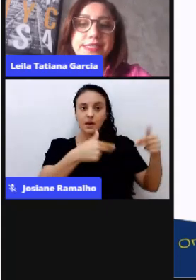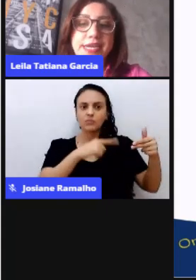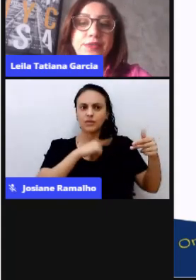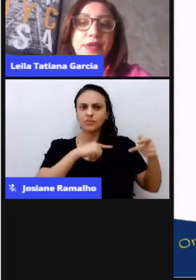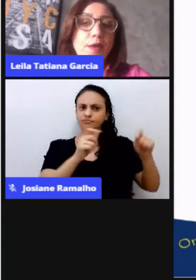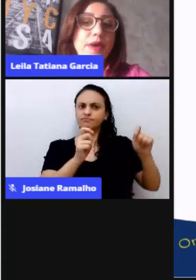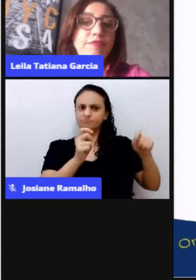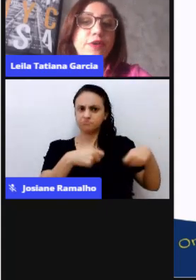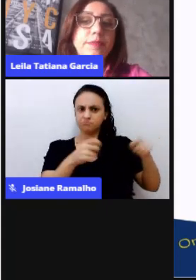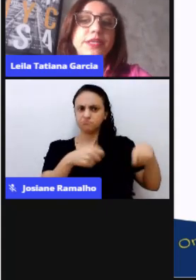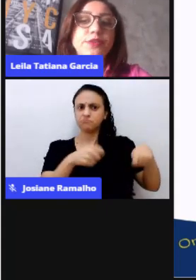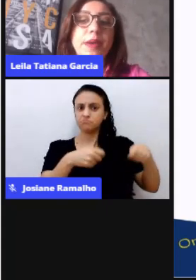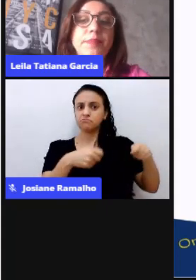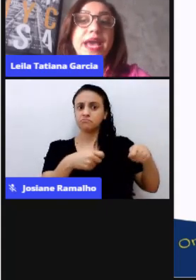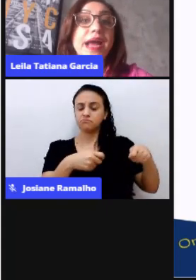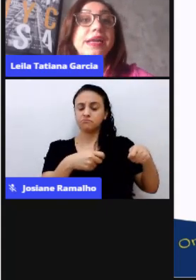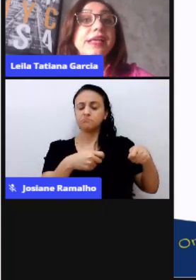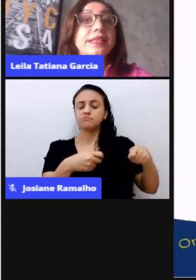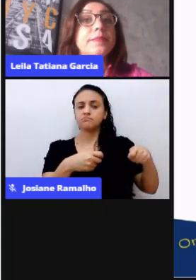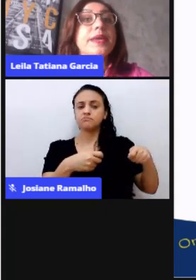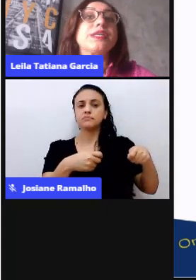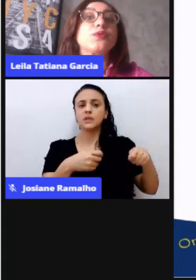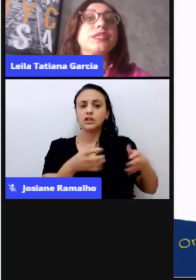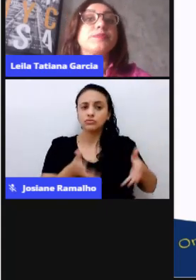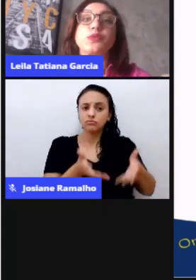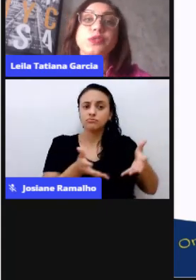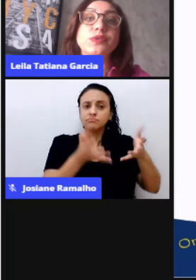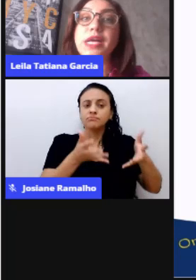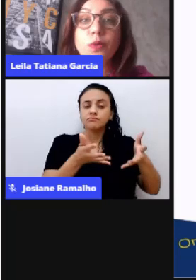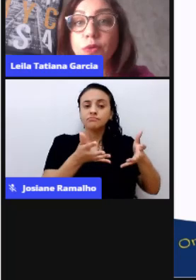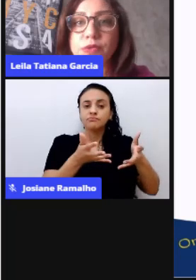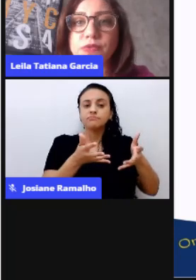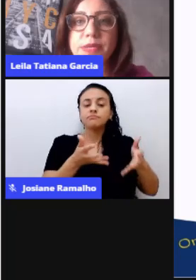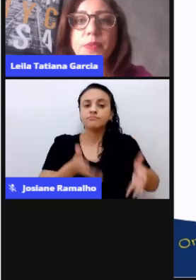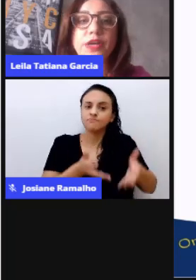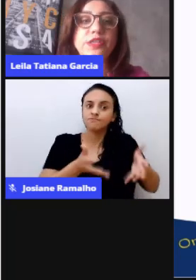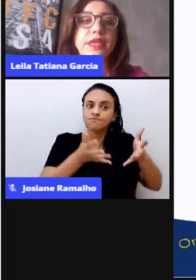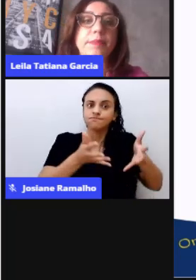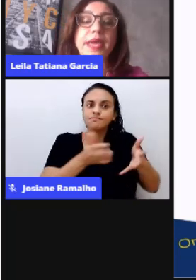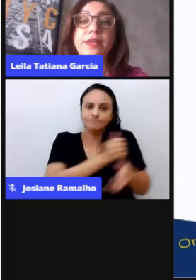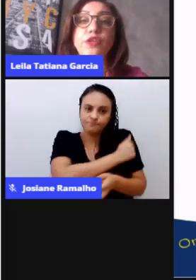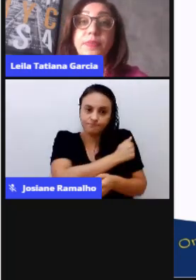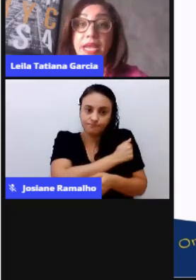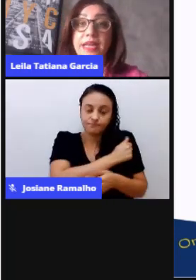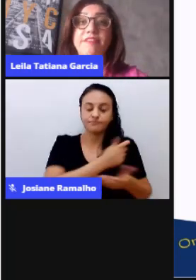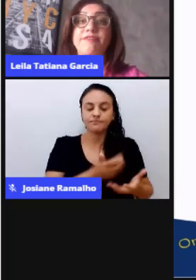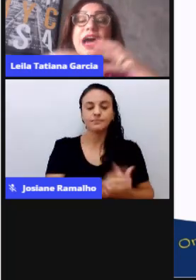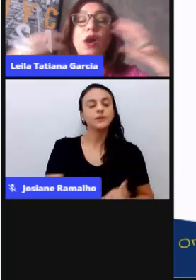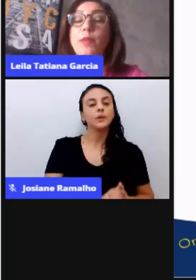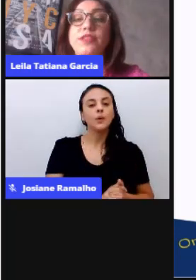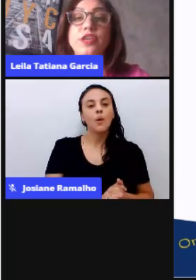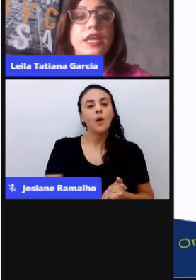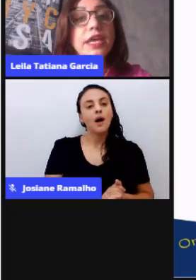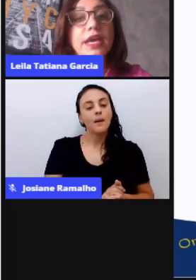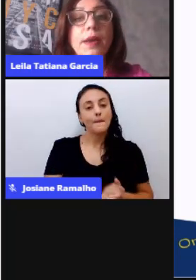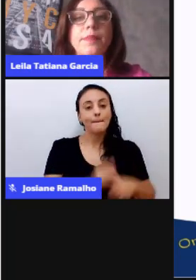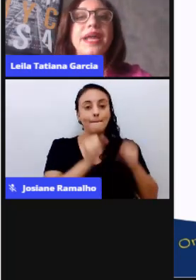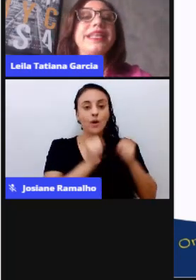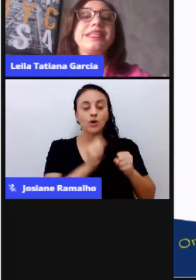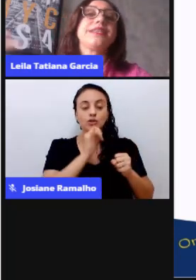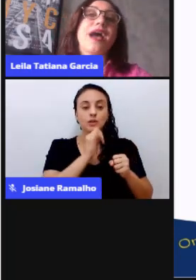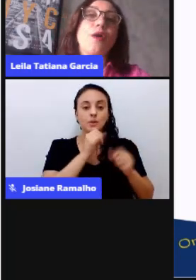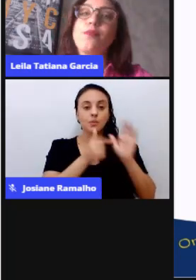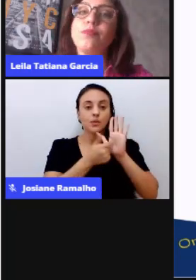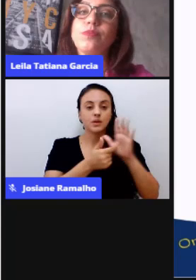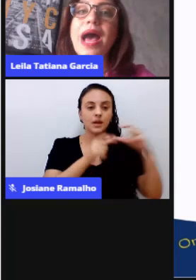potencial, certo? É uma forma de mapear também as concepções dos alunos. Você pode, de repente, levar uma tirinha